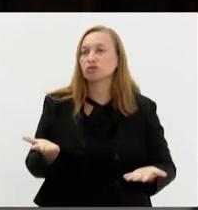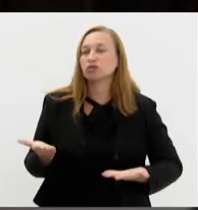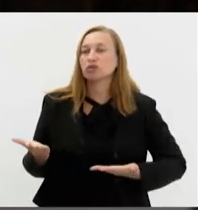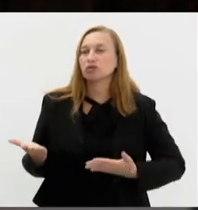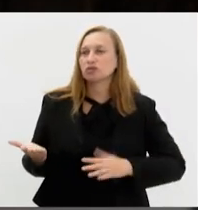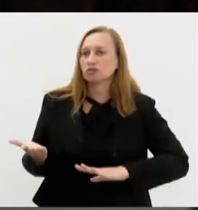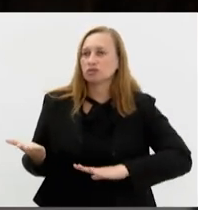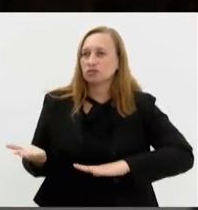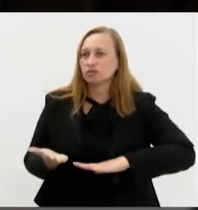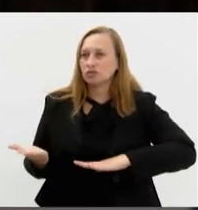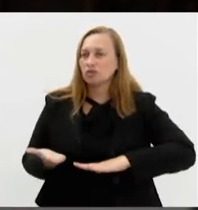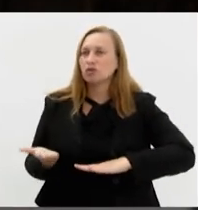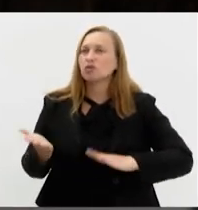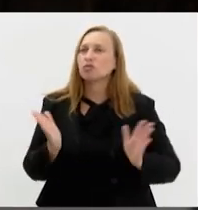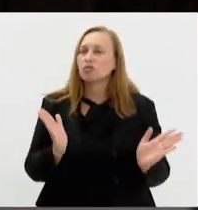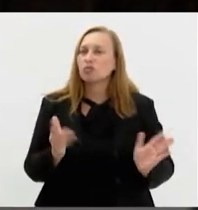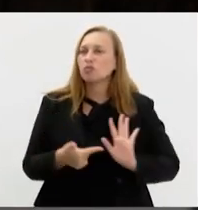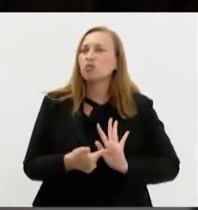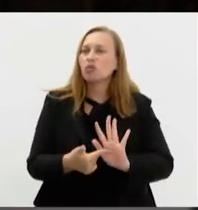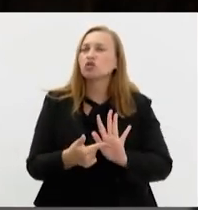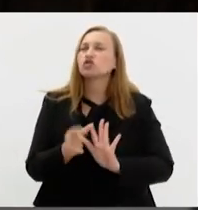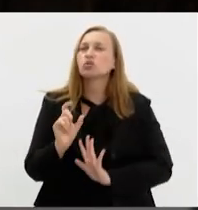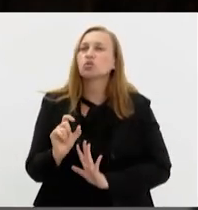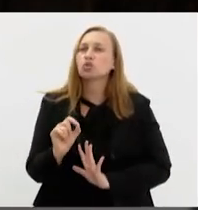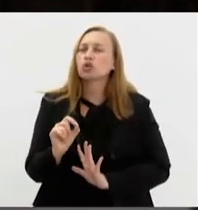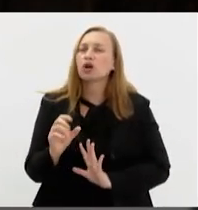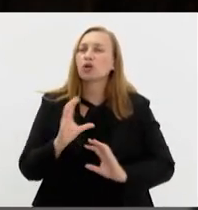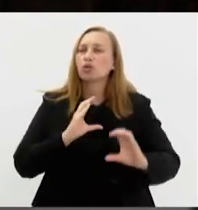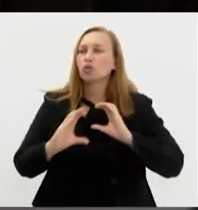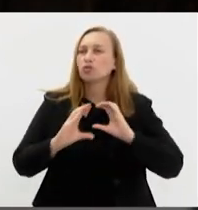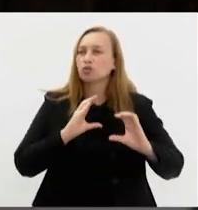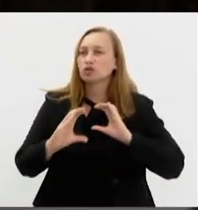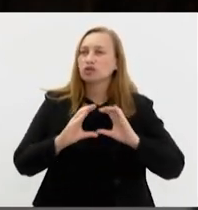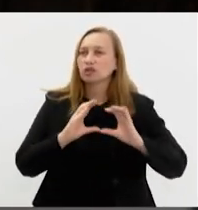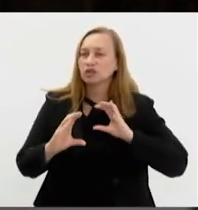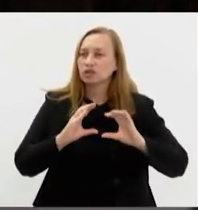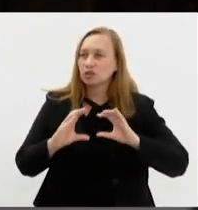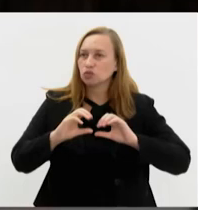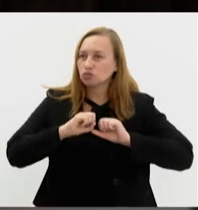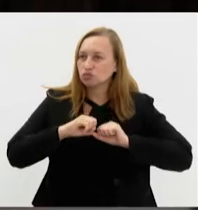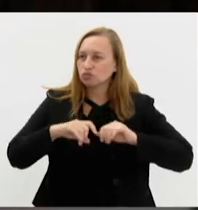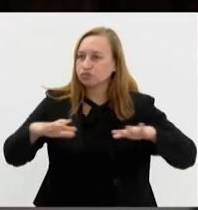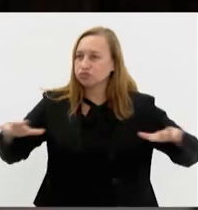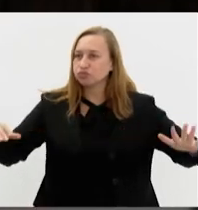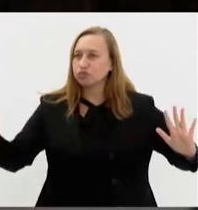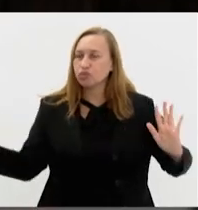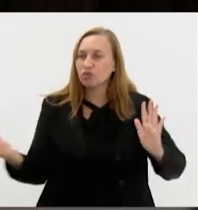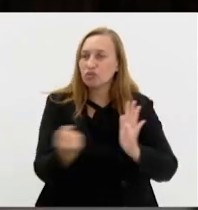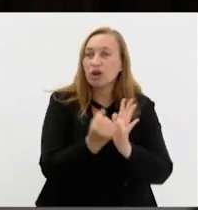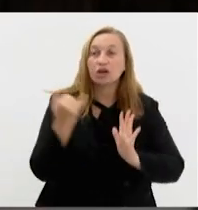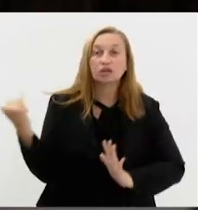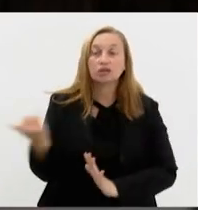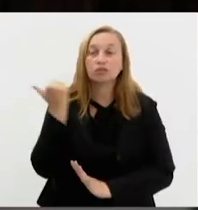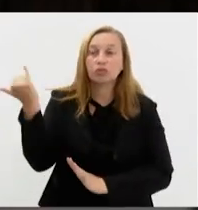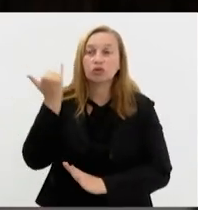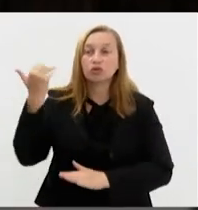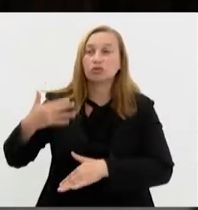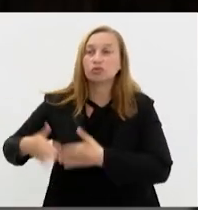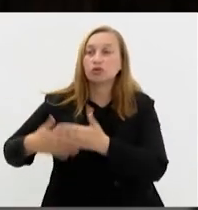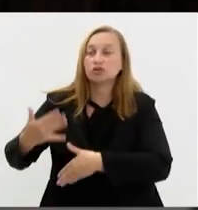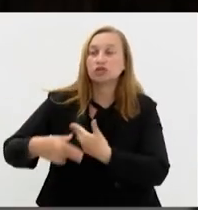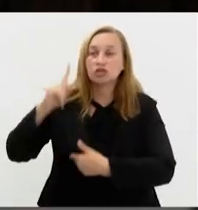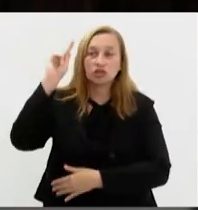de maneira muito eloquente Como a comunicação de massa ela pode ter impactos importantes no processo histórico